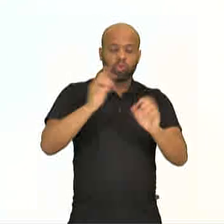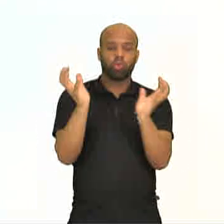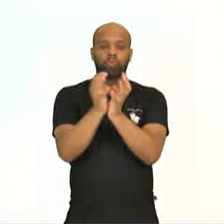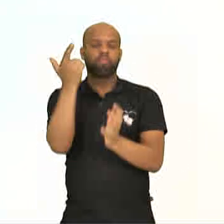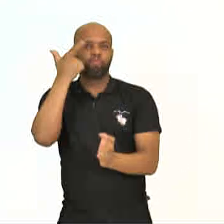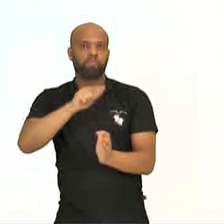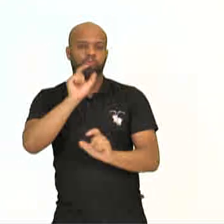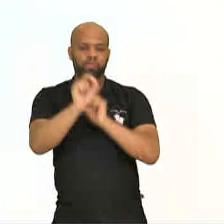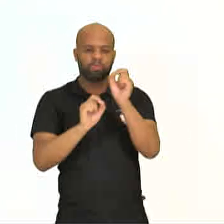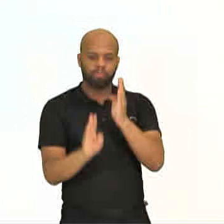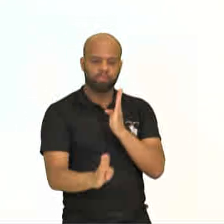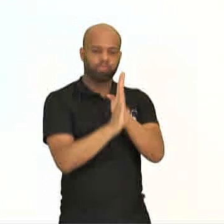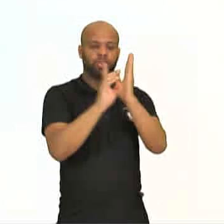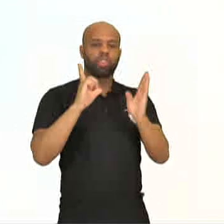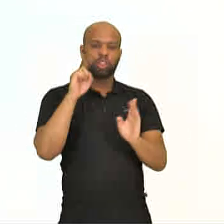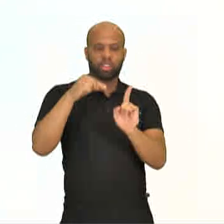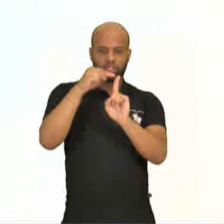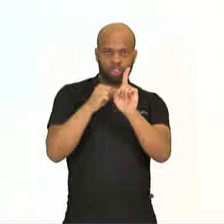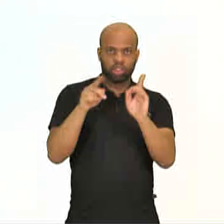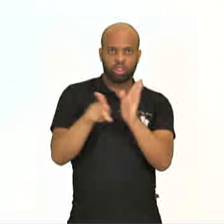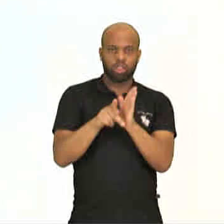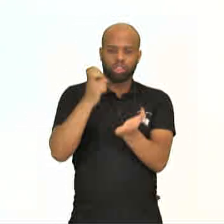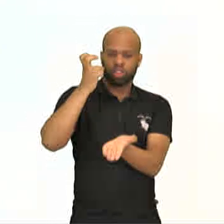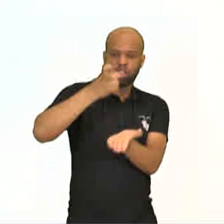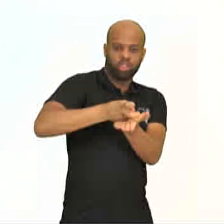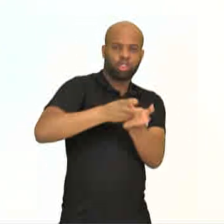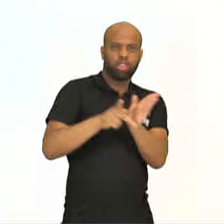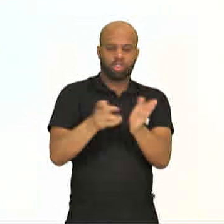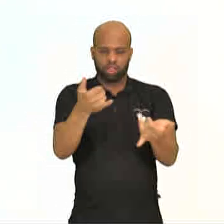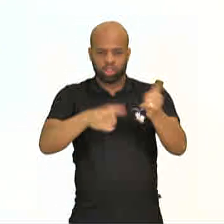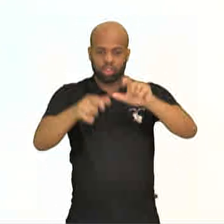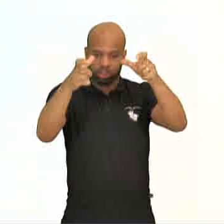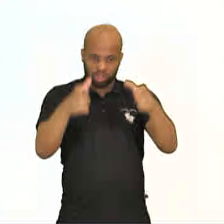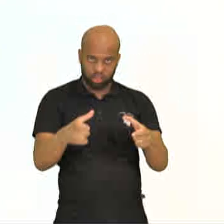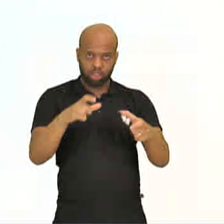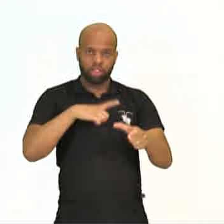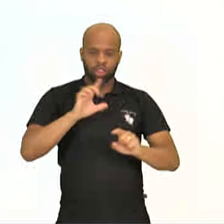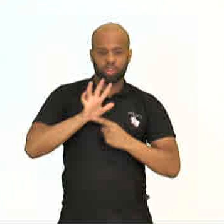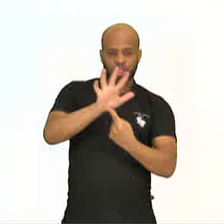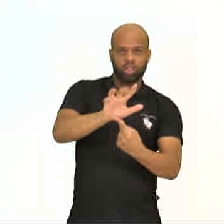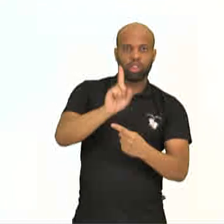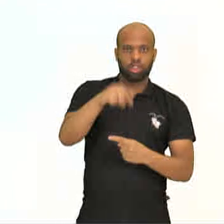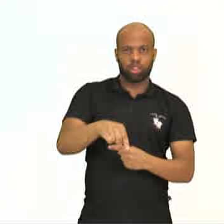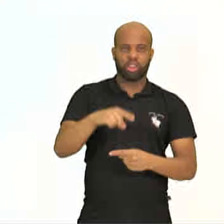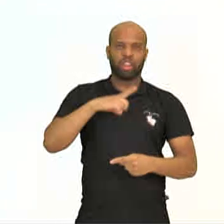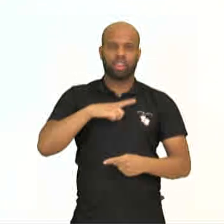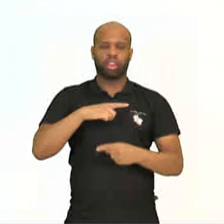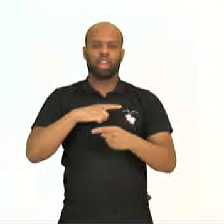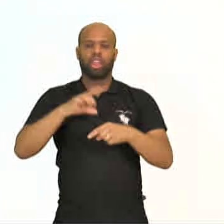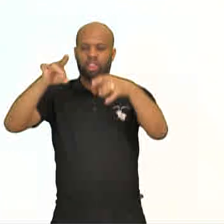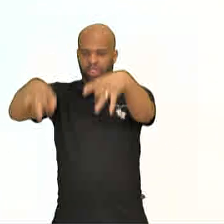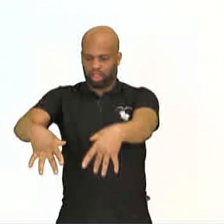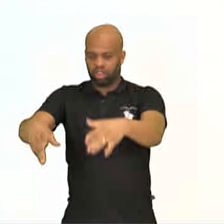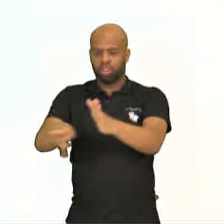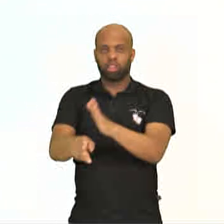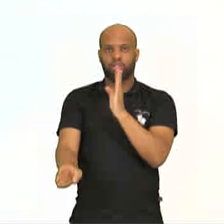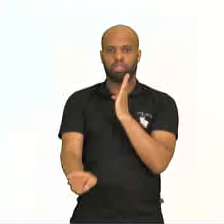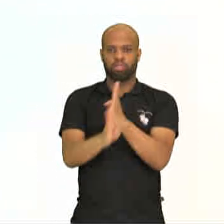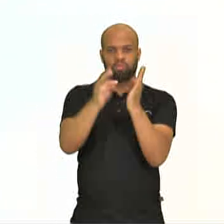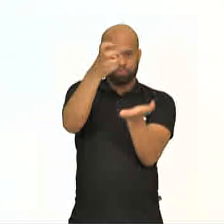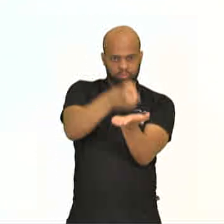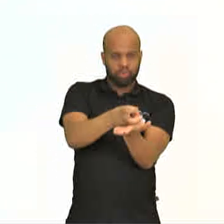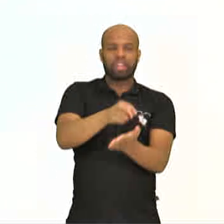conseguiu definir um tipo de impressão digital química do local, determinando que os restos achados no local não se